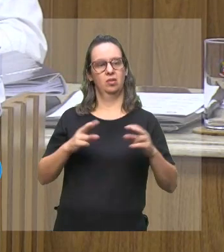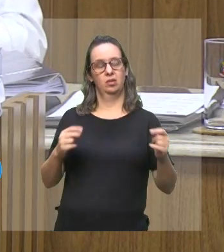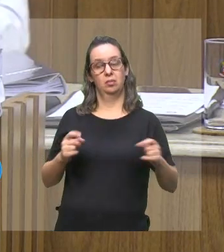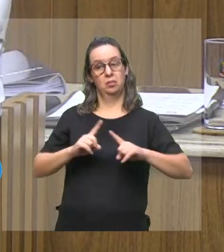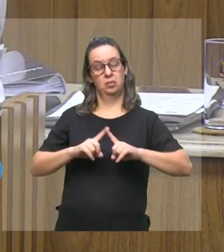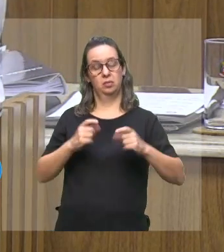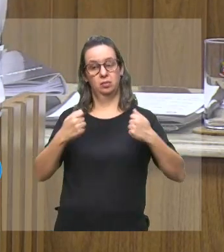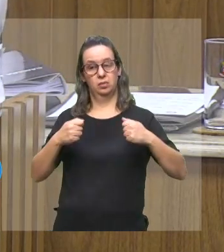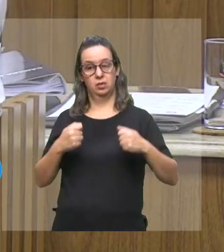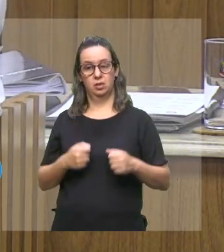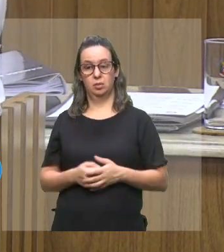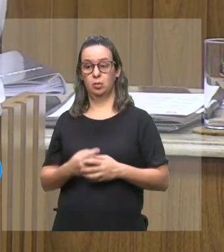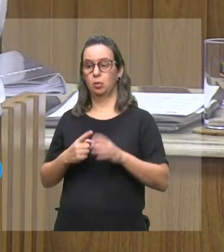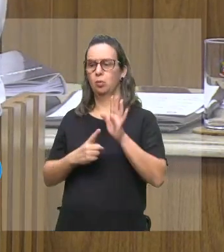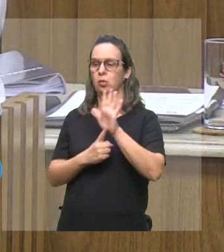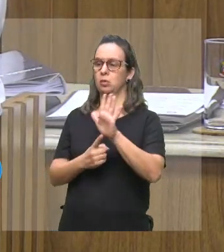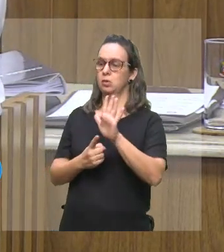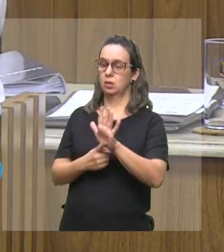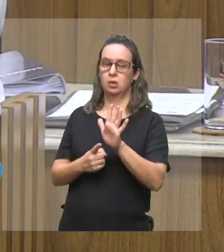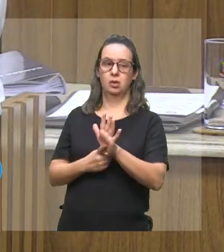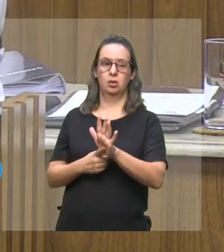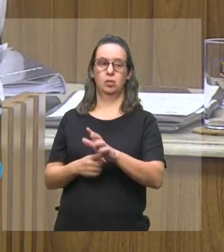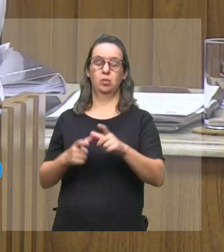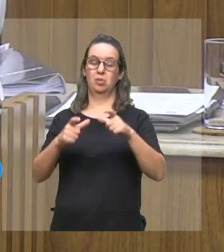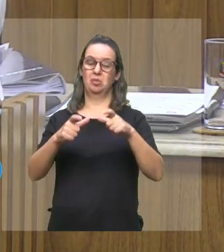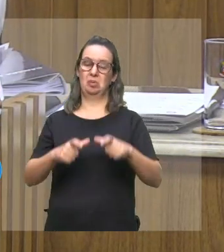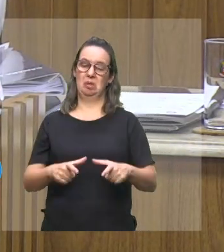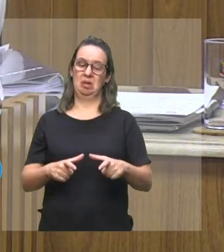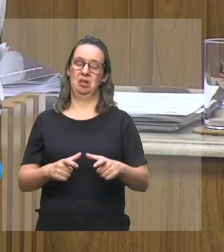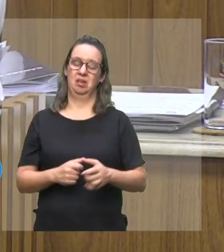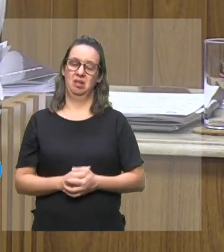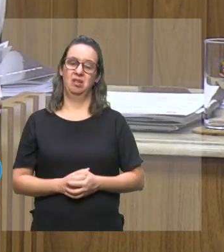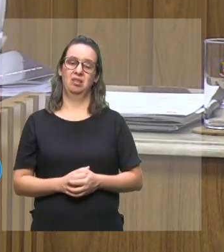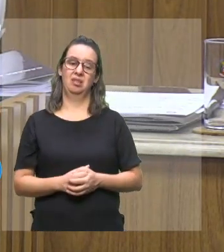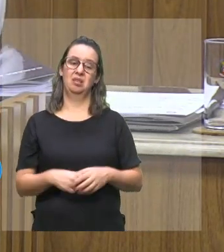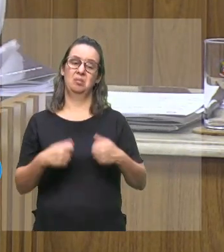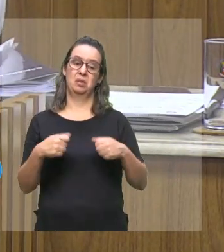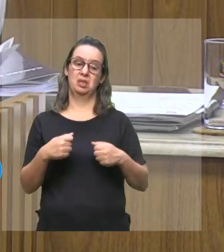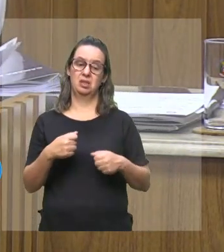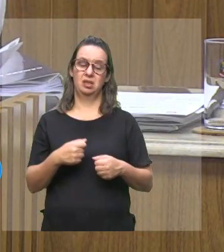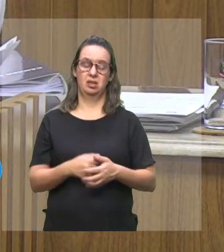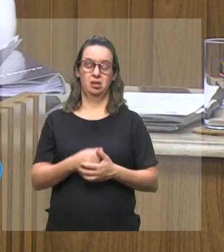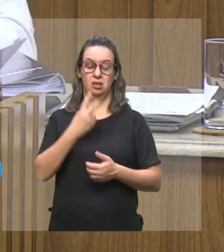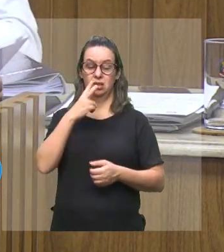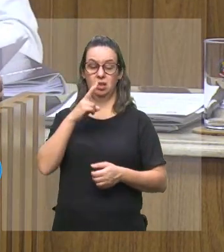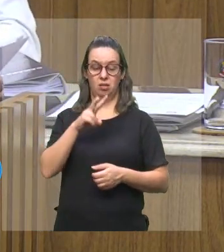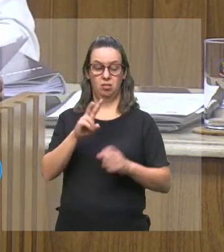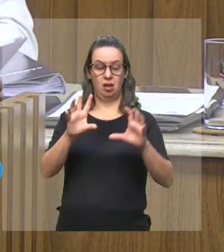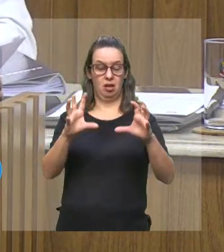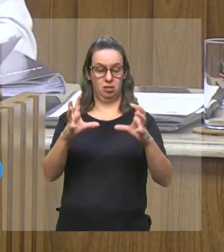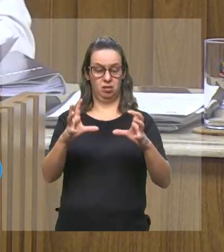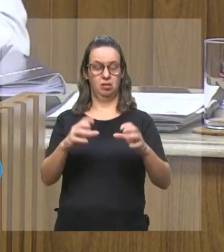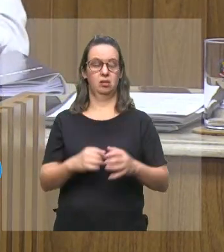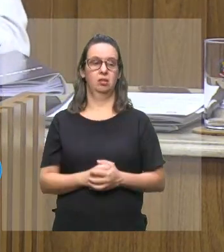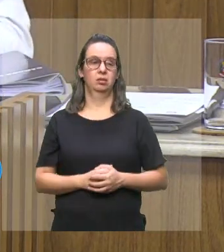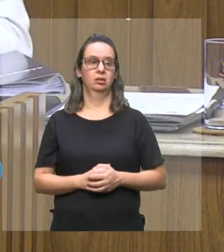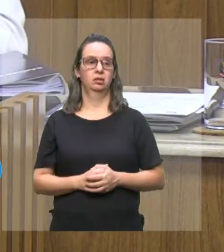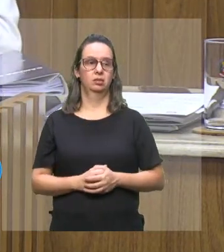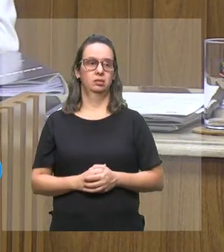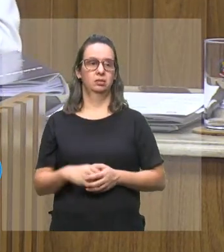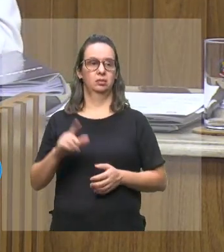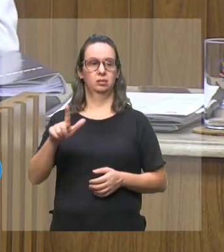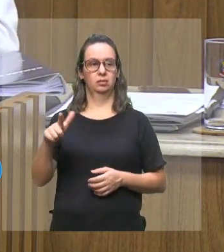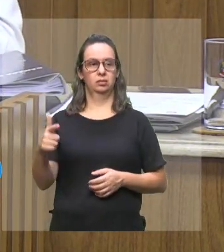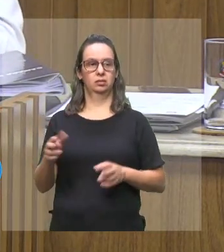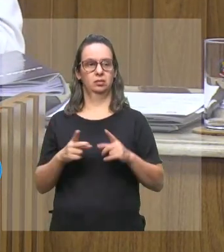colocar onde a coisa está acontecendo de forma errada. Um outro problema que vem acontecendo, e eu tenho recebido reclamações há